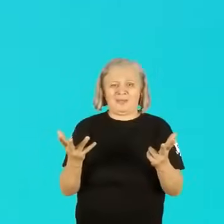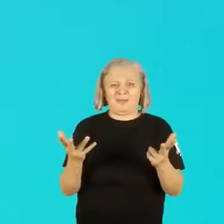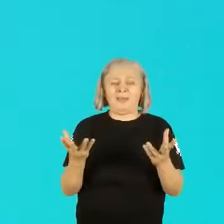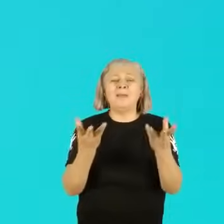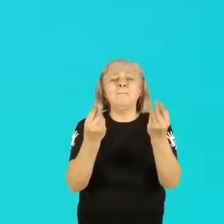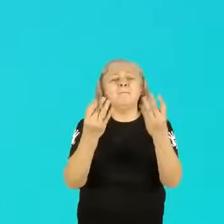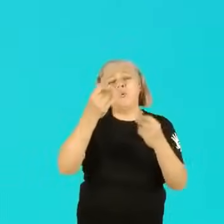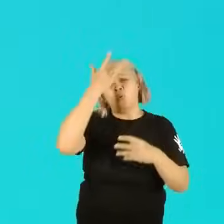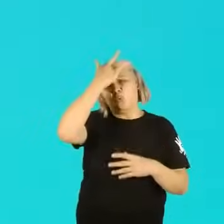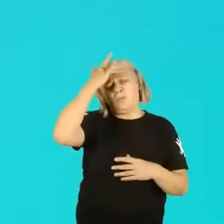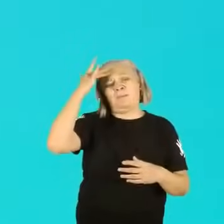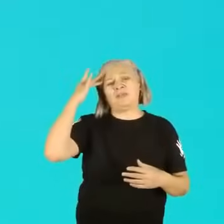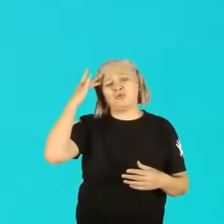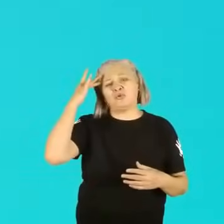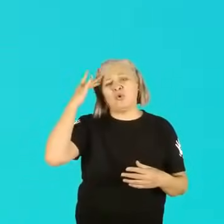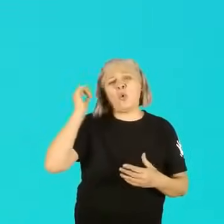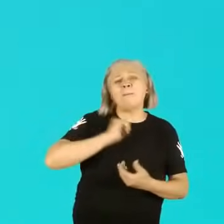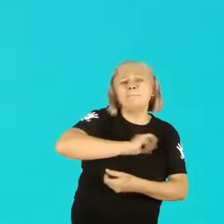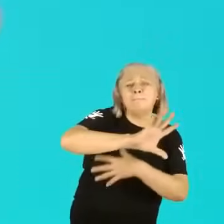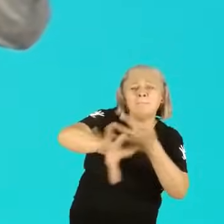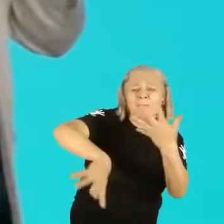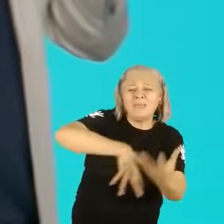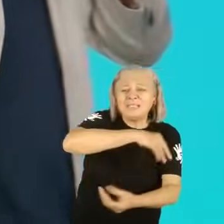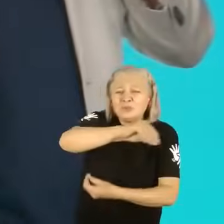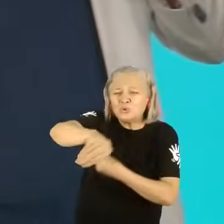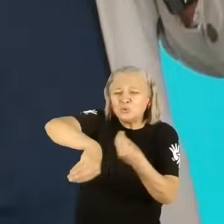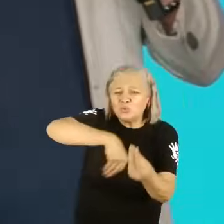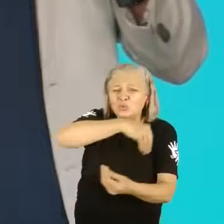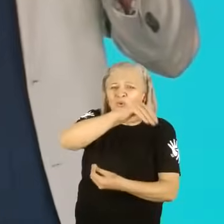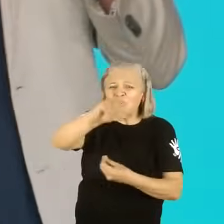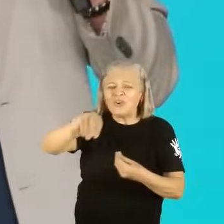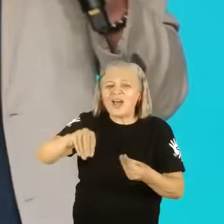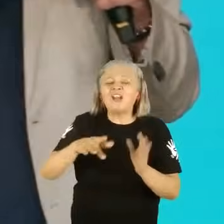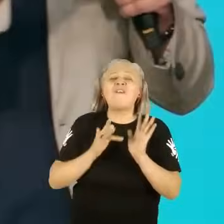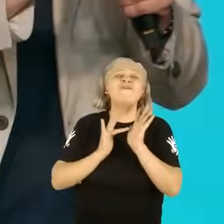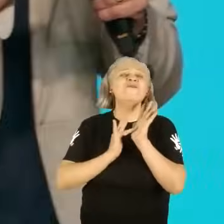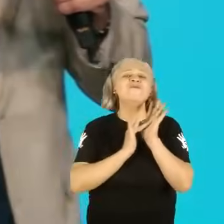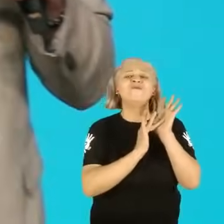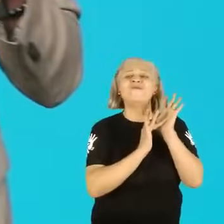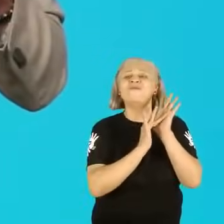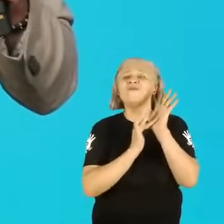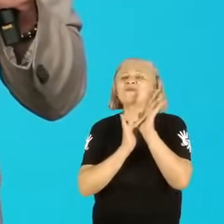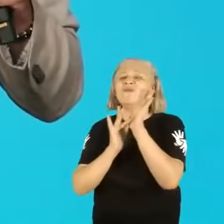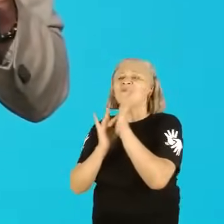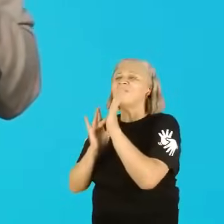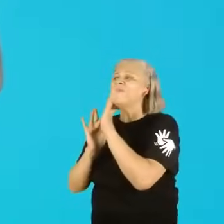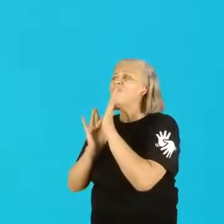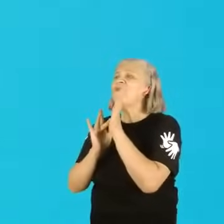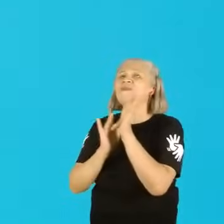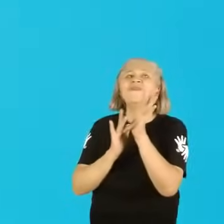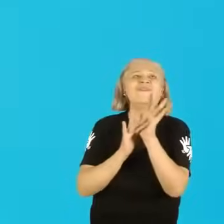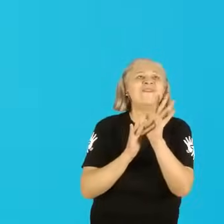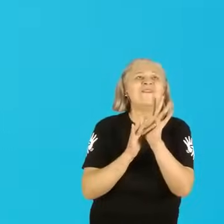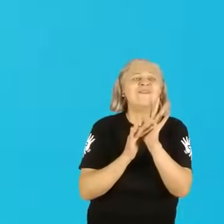Muita gente misturada pode disfarçar dores profundas,